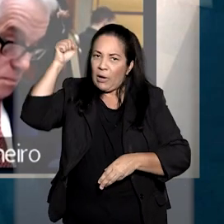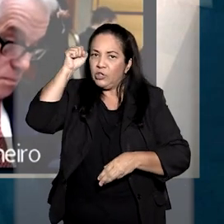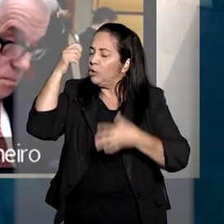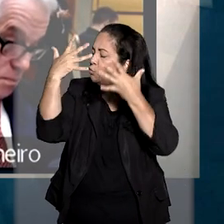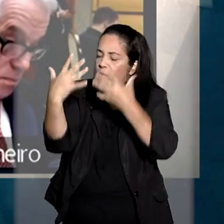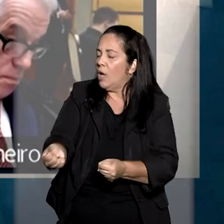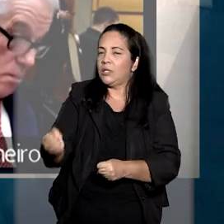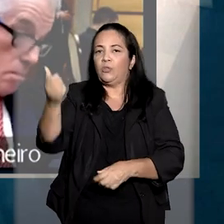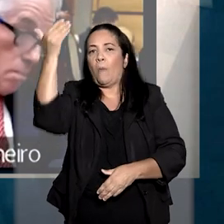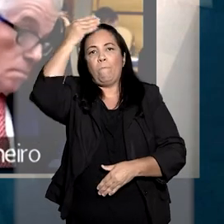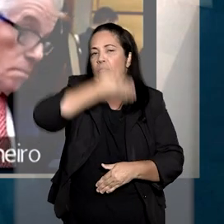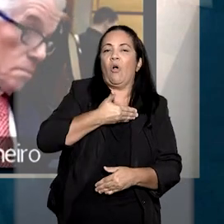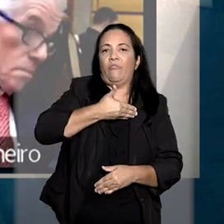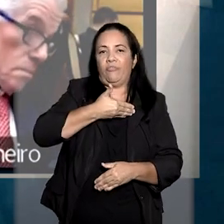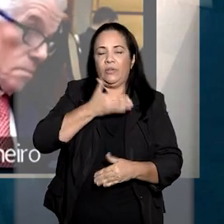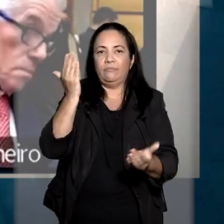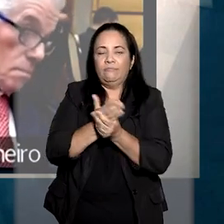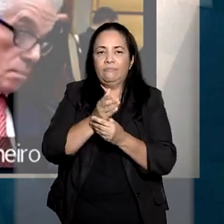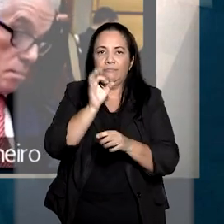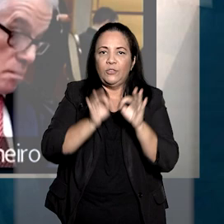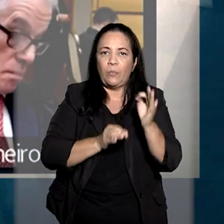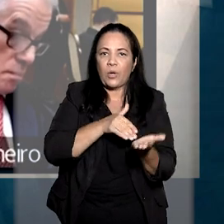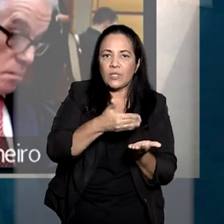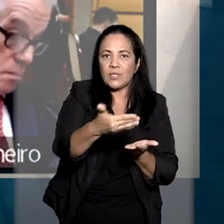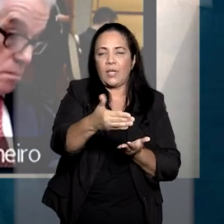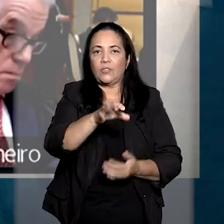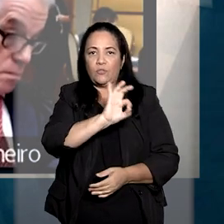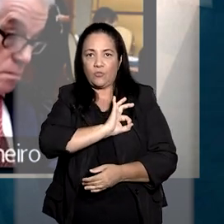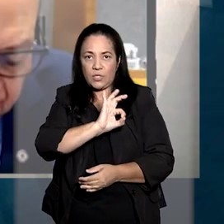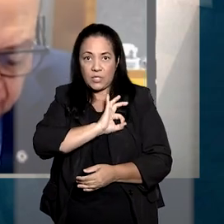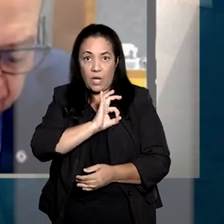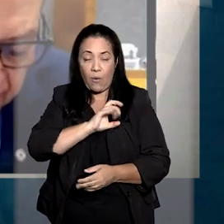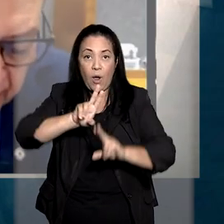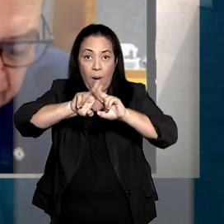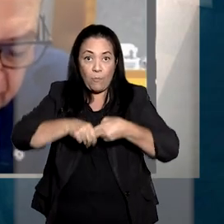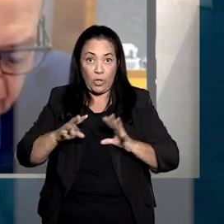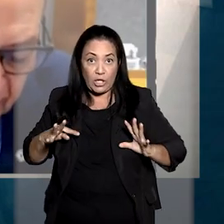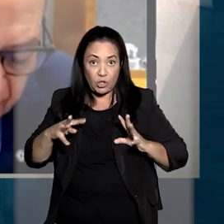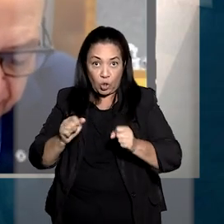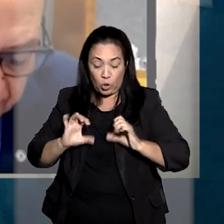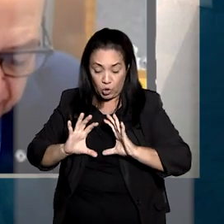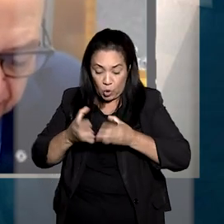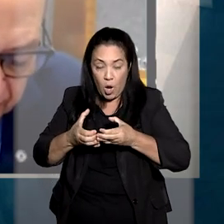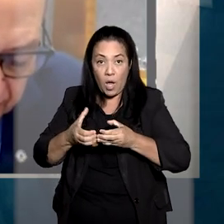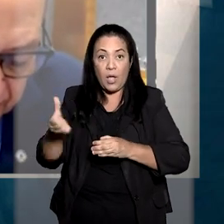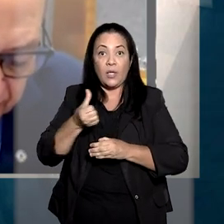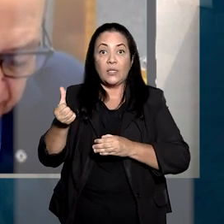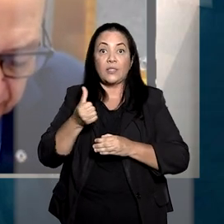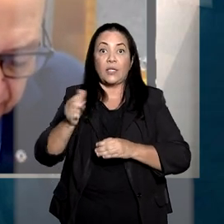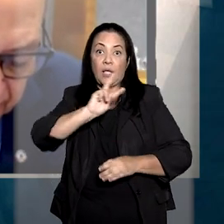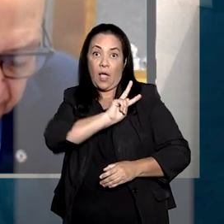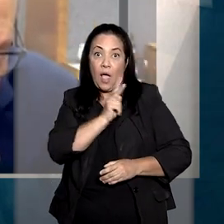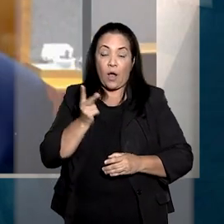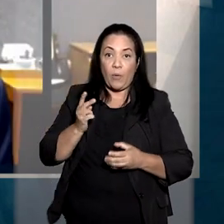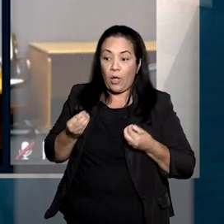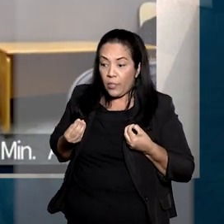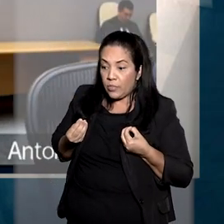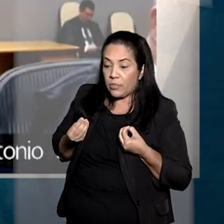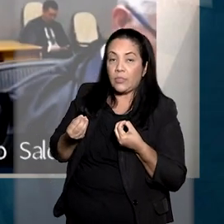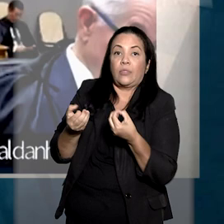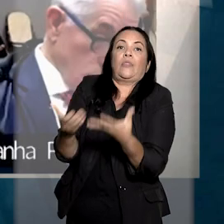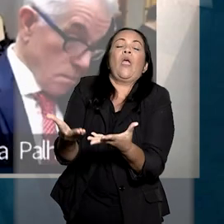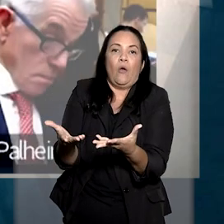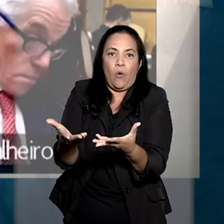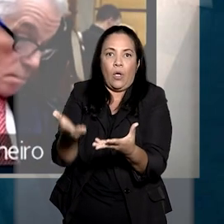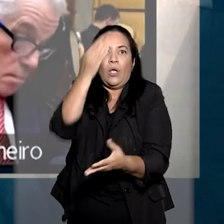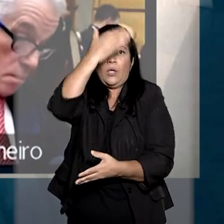Ilegais as provas obtidas na ação policial sem mandado assim por unanimidade a sexta turma concedeu habeas